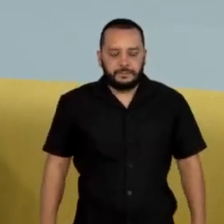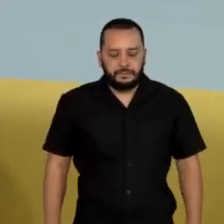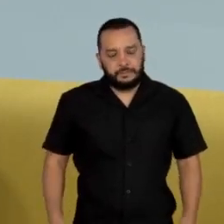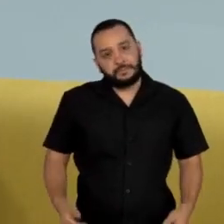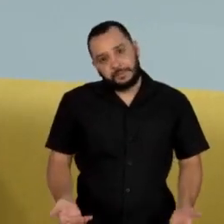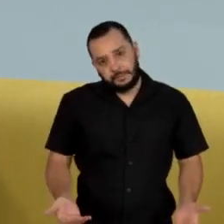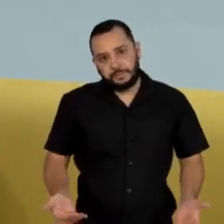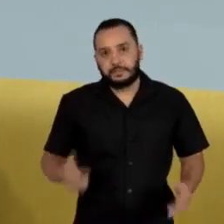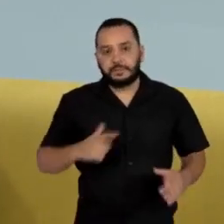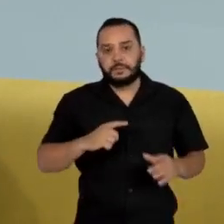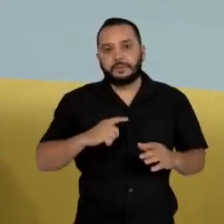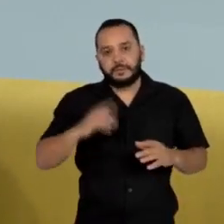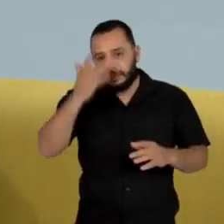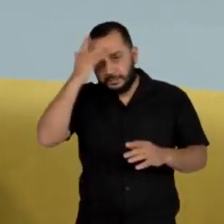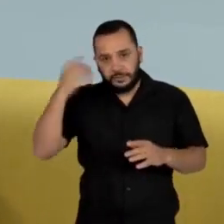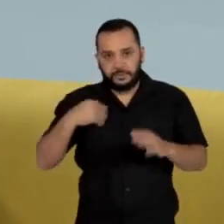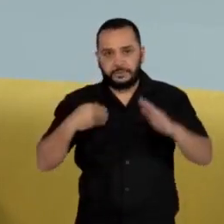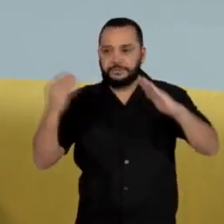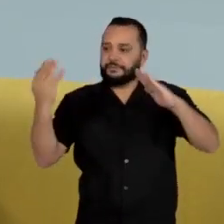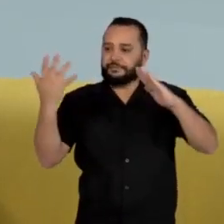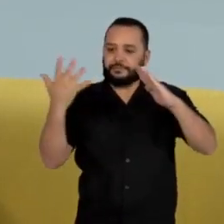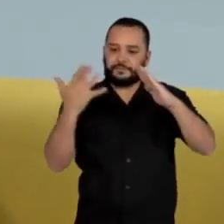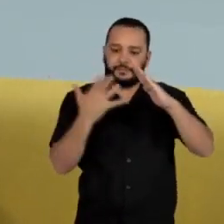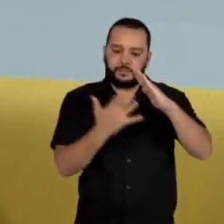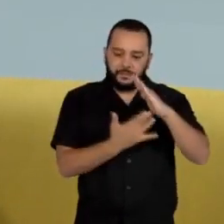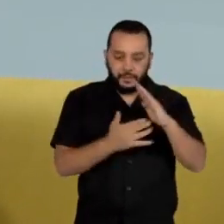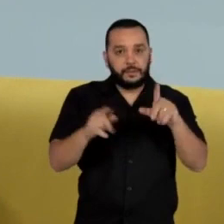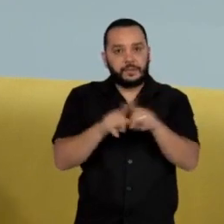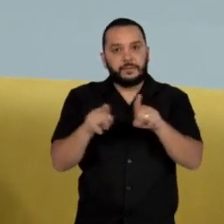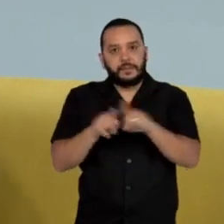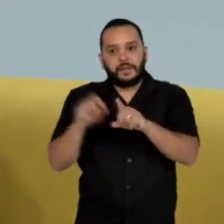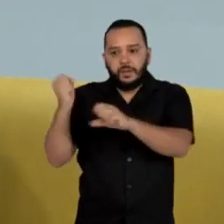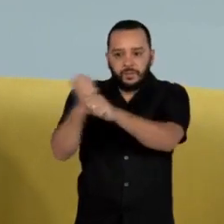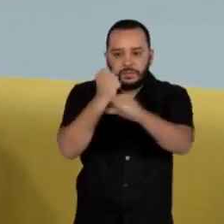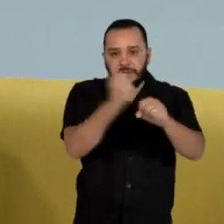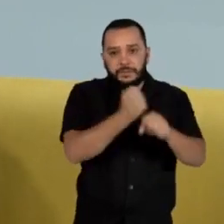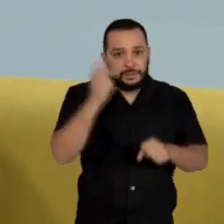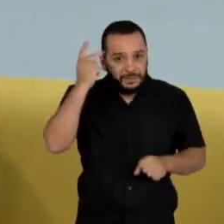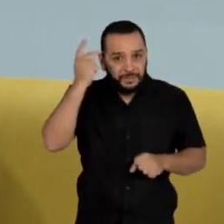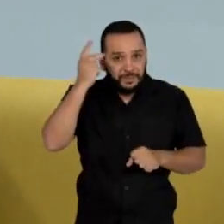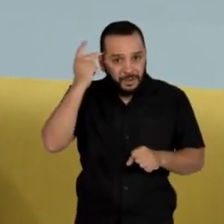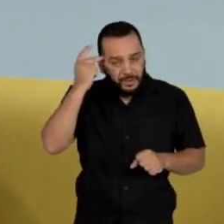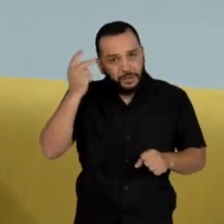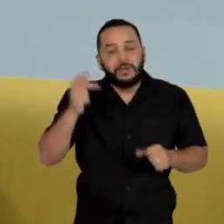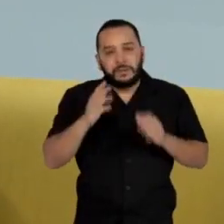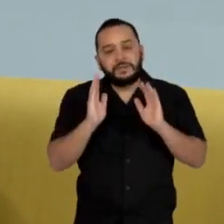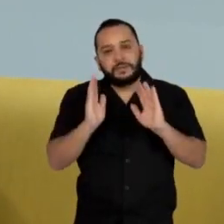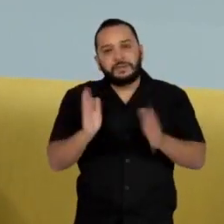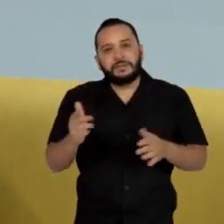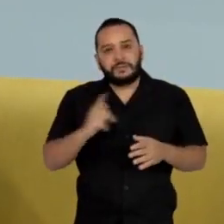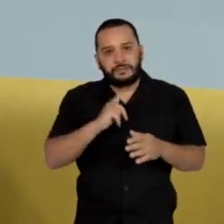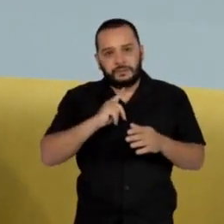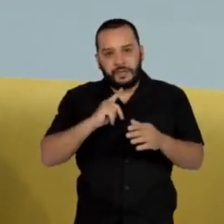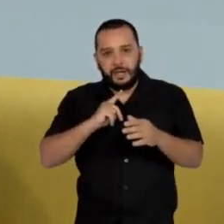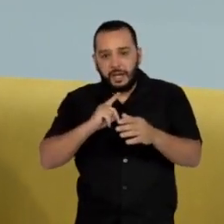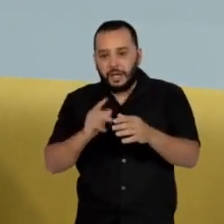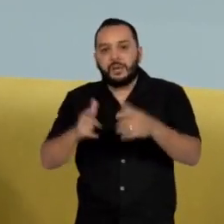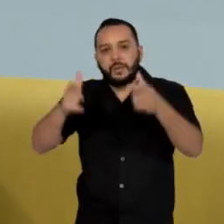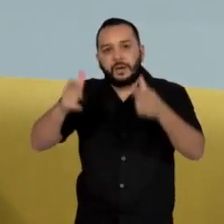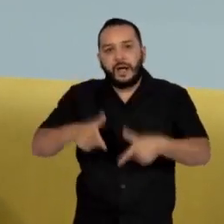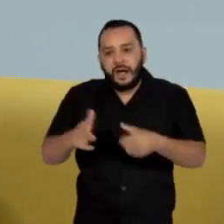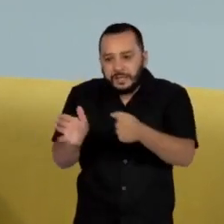A imigração, a urbanização da cidade de São Paulo esconderam locais históricos antes habitados